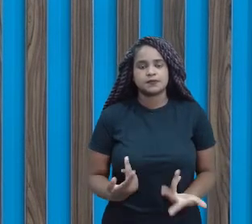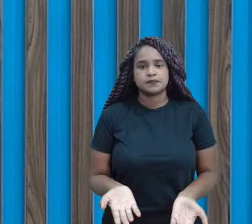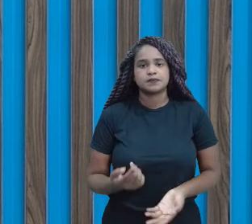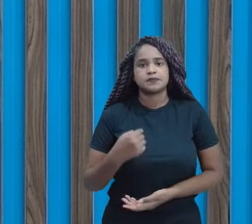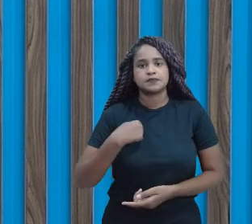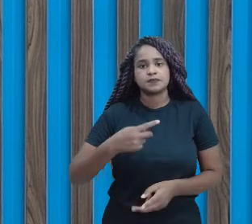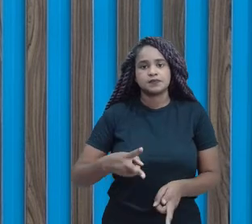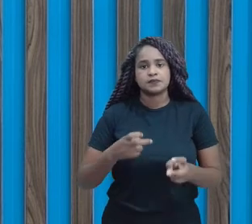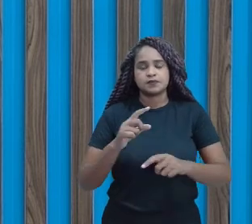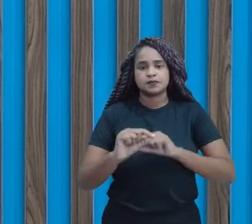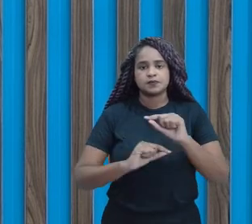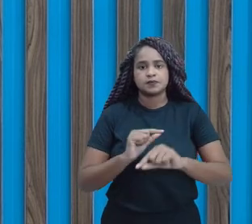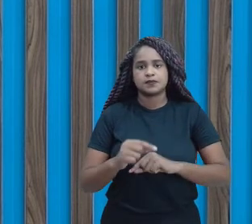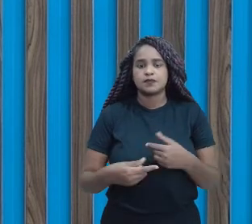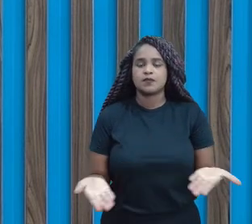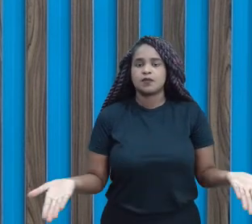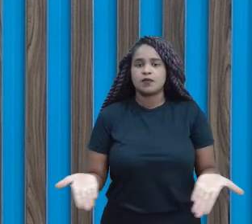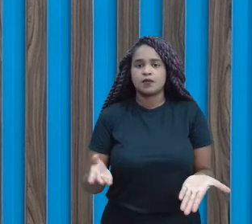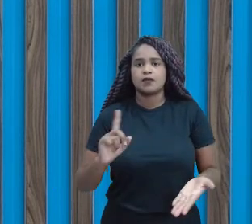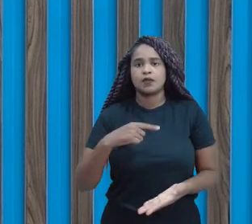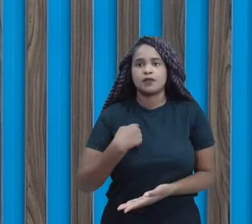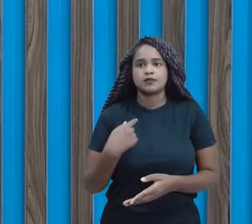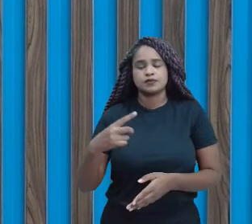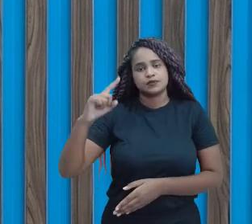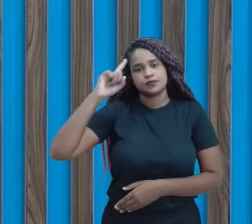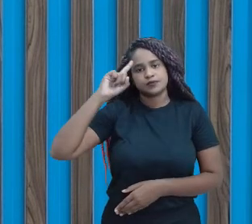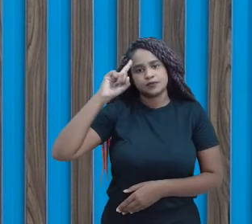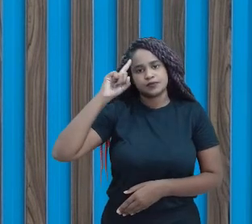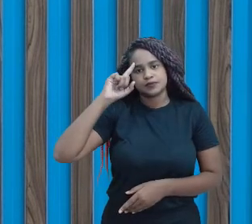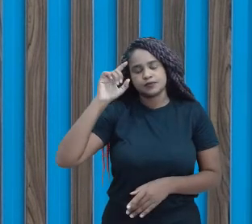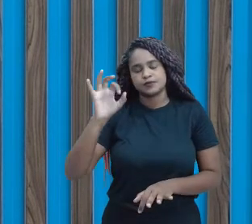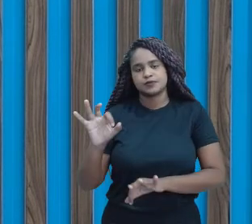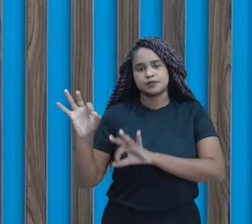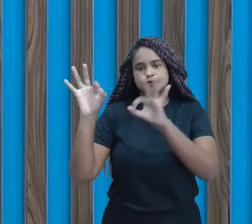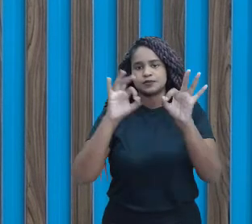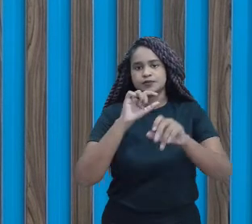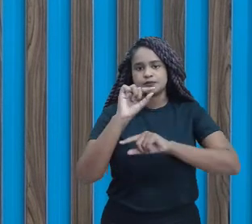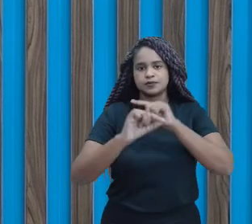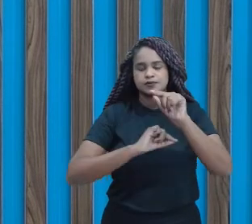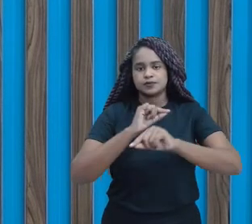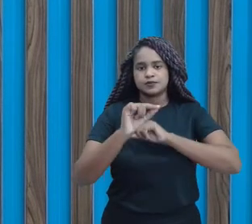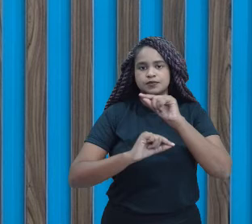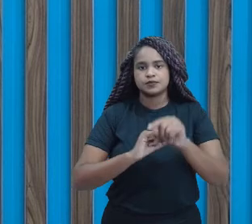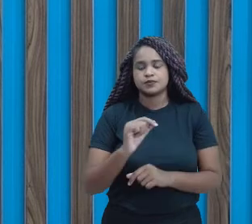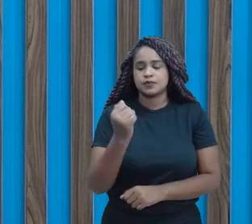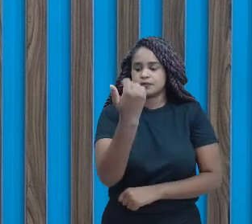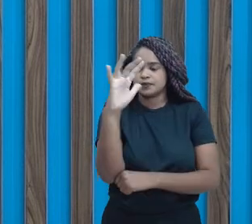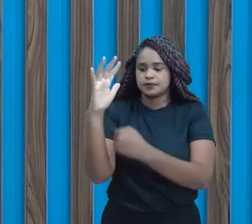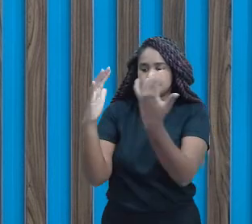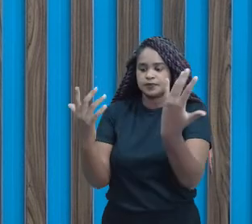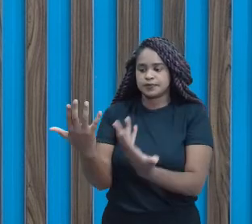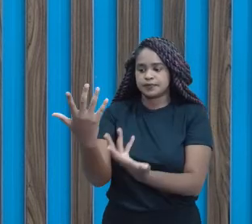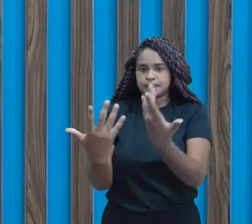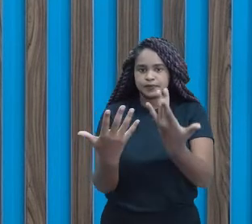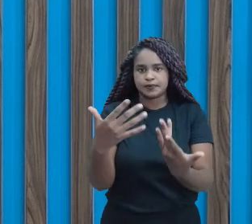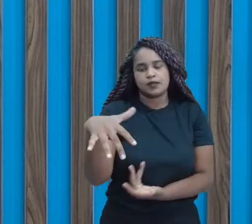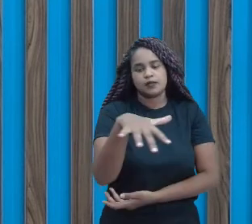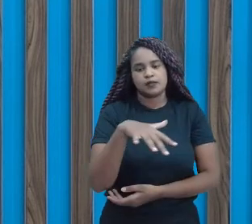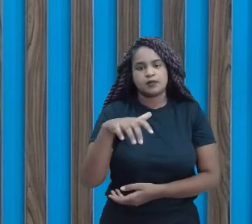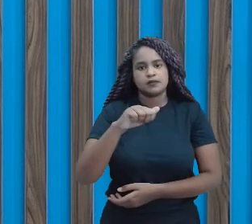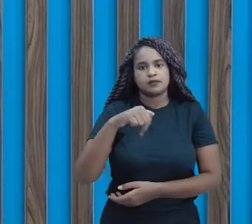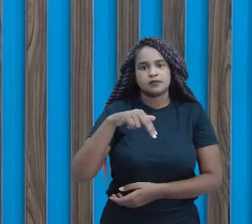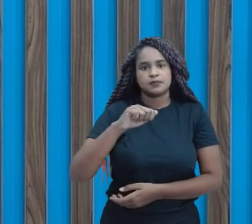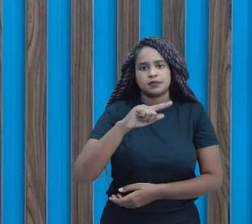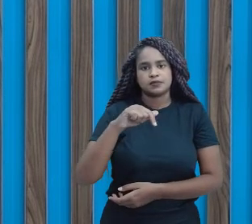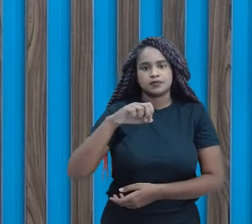vejo o seguinte, hoje nós assistimos diariamente nos jornais grandes queimadas, principalmente na região amazônica,